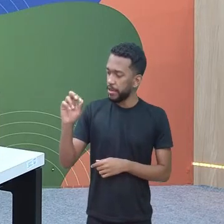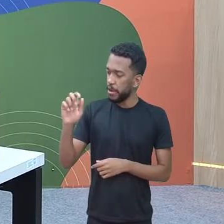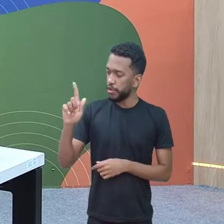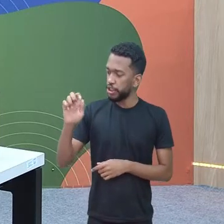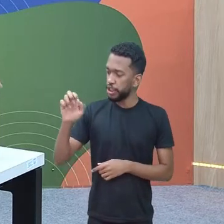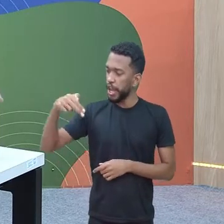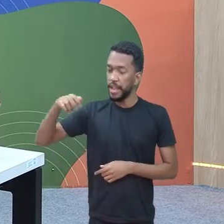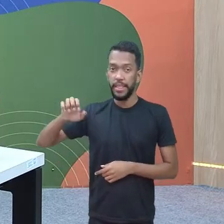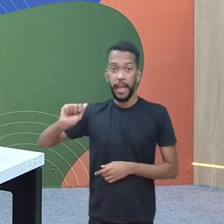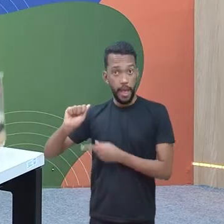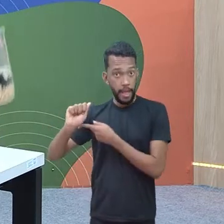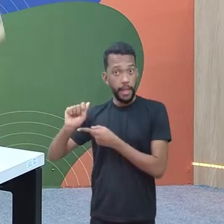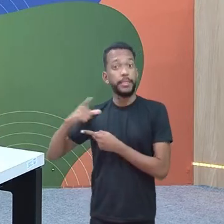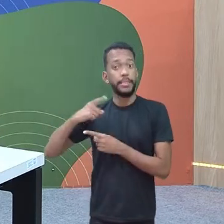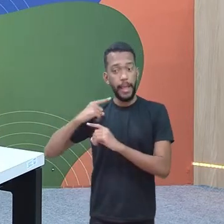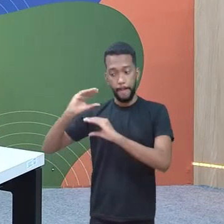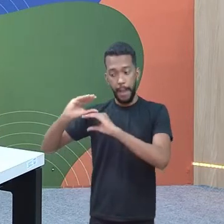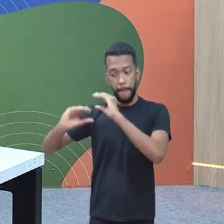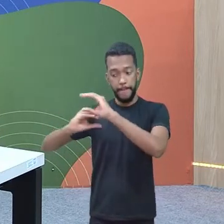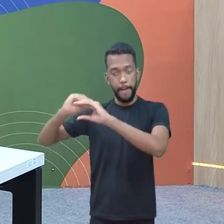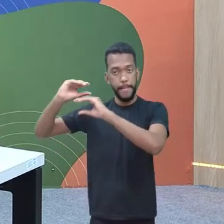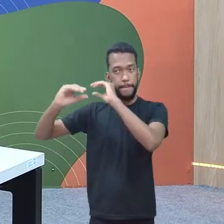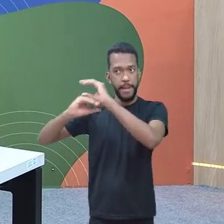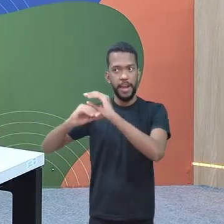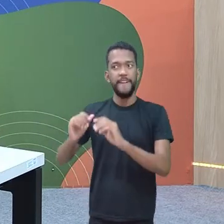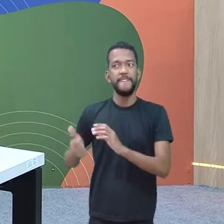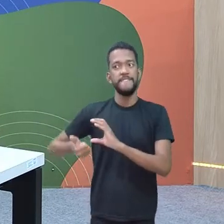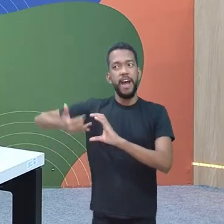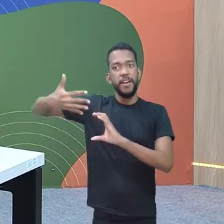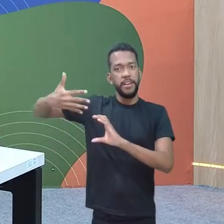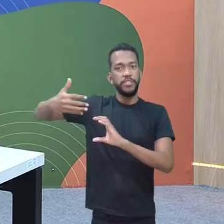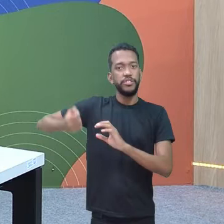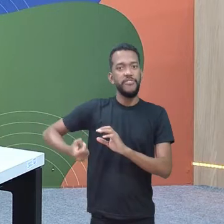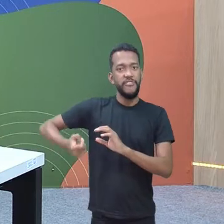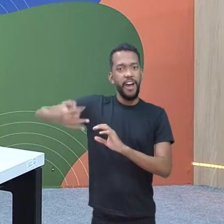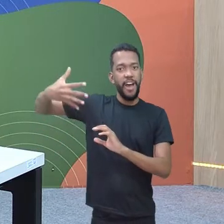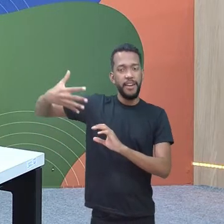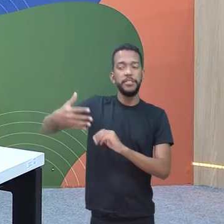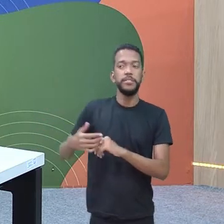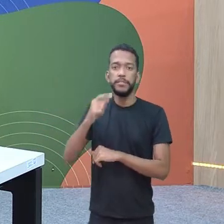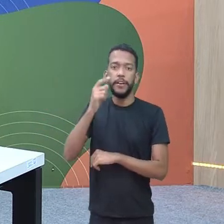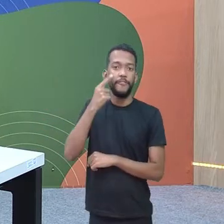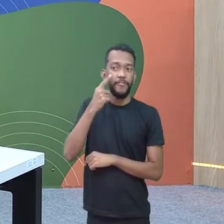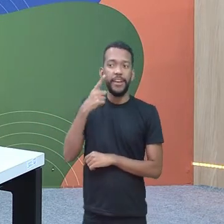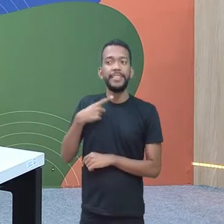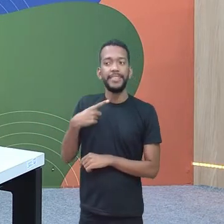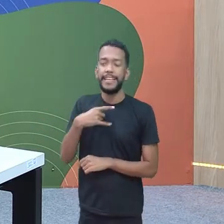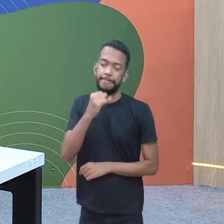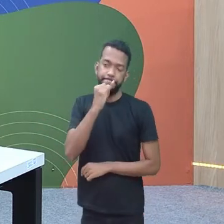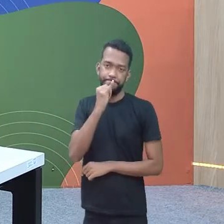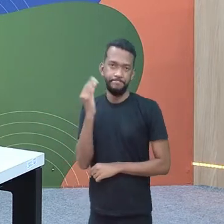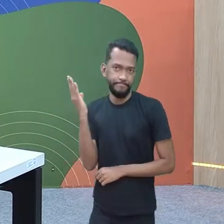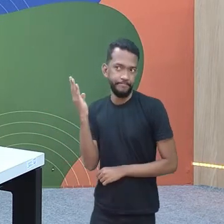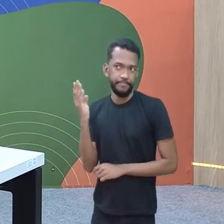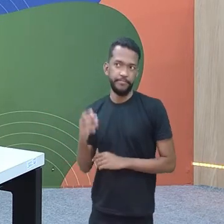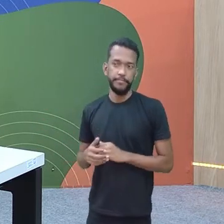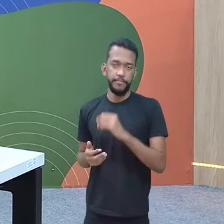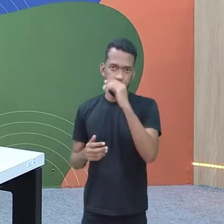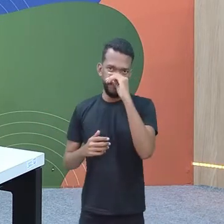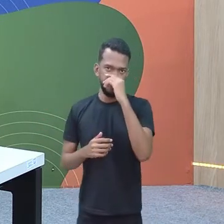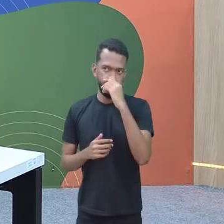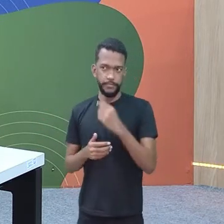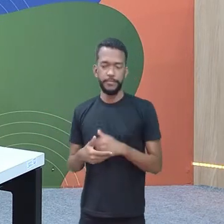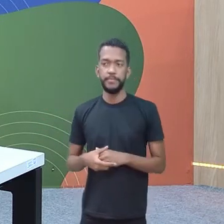tenho quantas fases, pessoal? Nós temos a questão aqui, ó. Vamos lá. Pegar